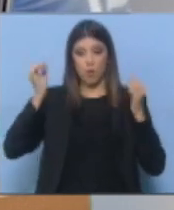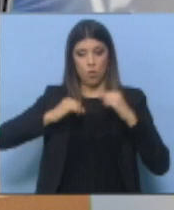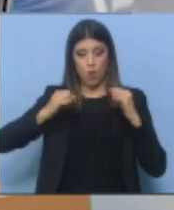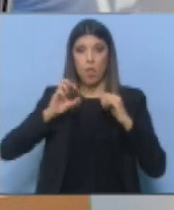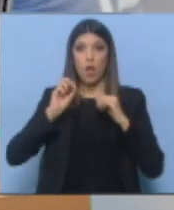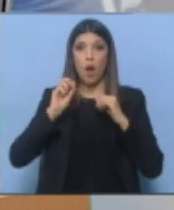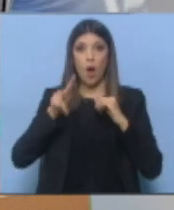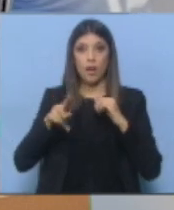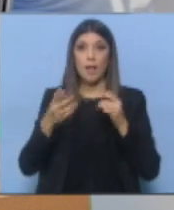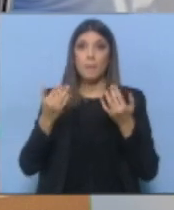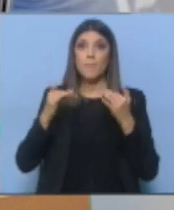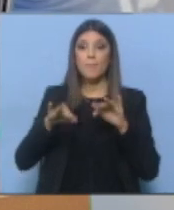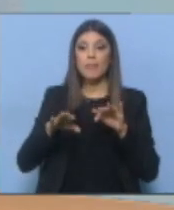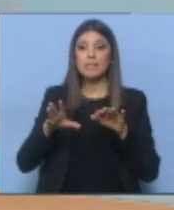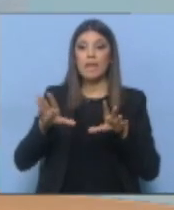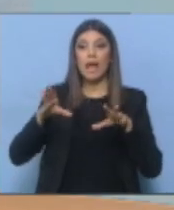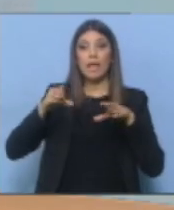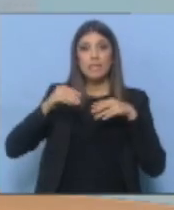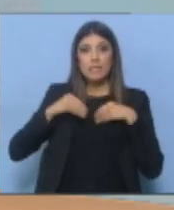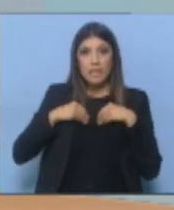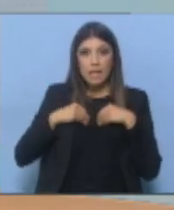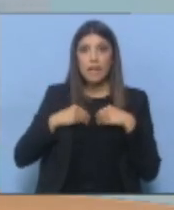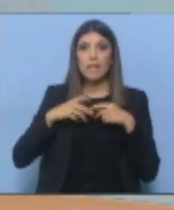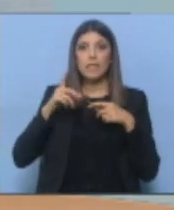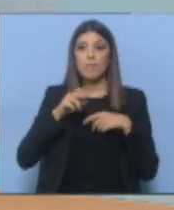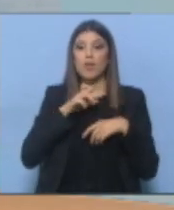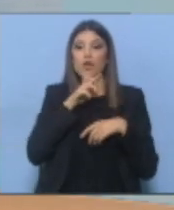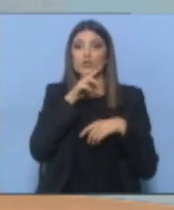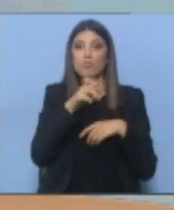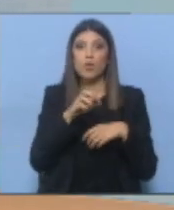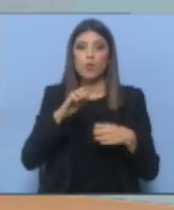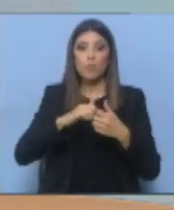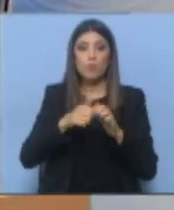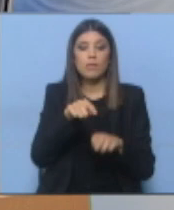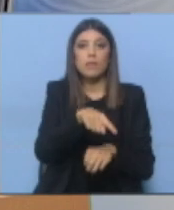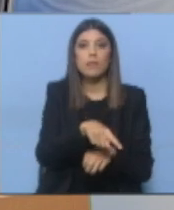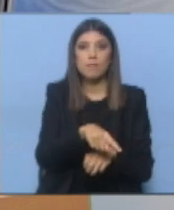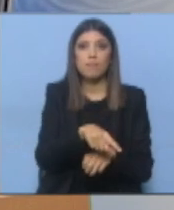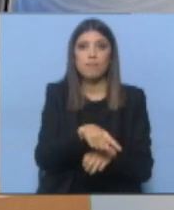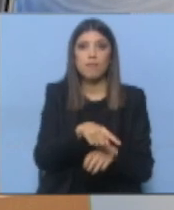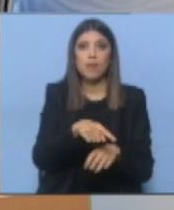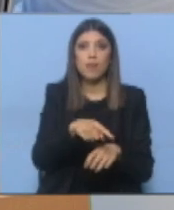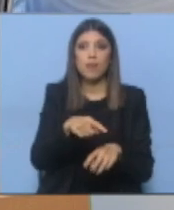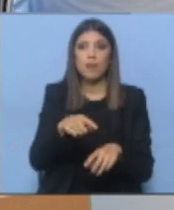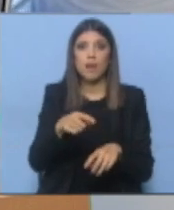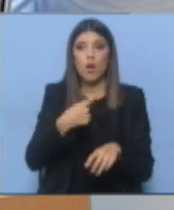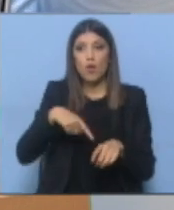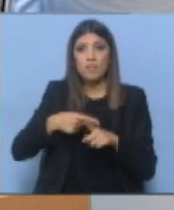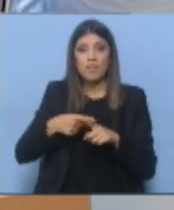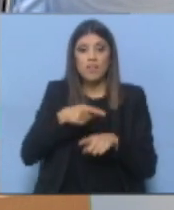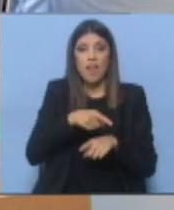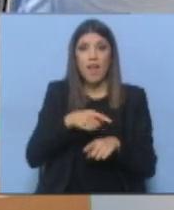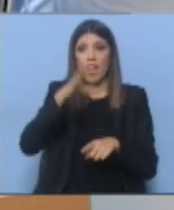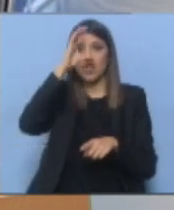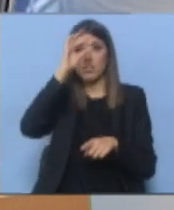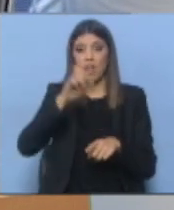metodologia preconizada, pelo menos que respondam ao problema em concreto, porque isso é que nos interessa. Há um problema, tem que se dar